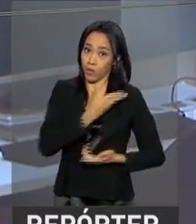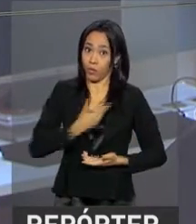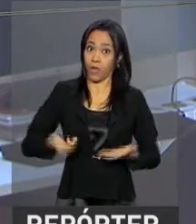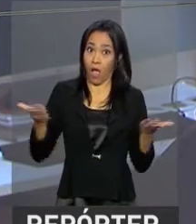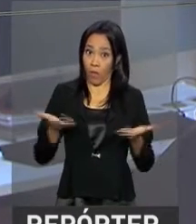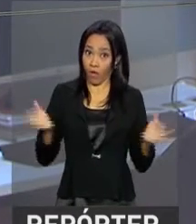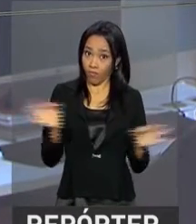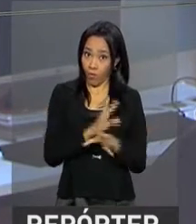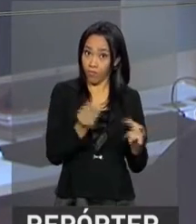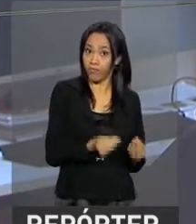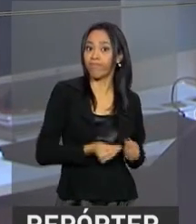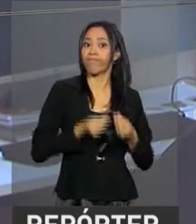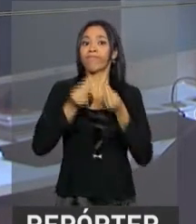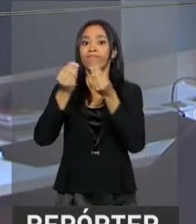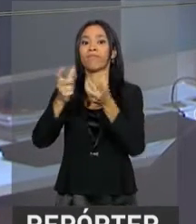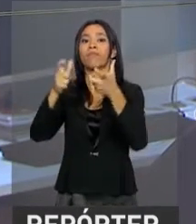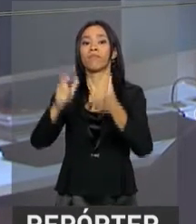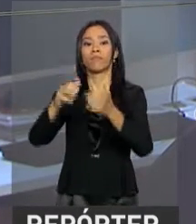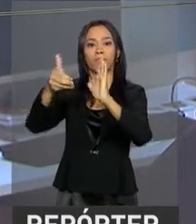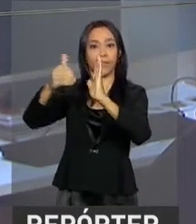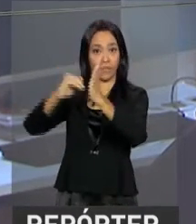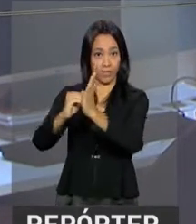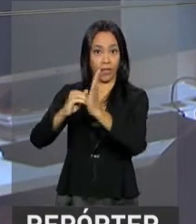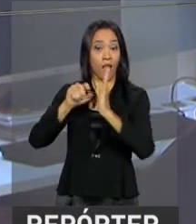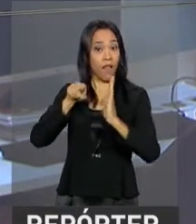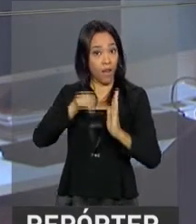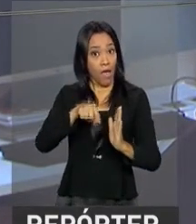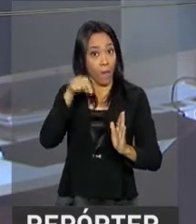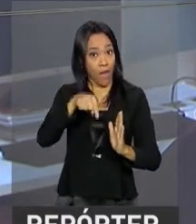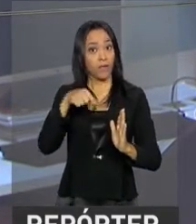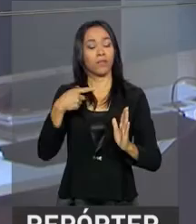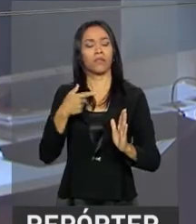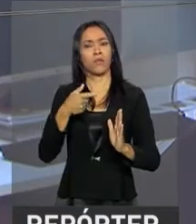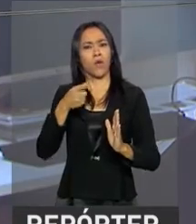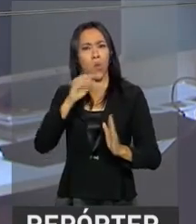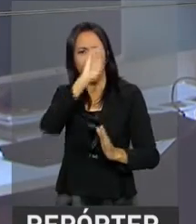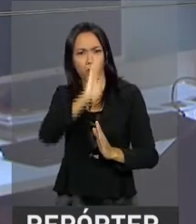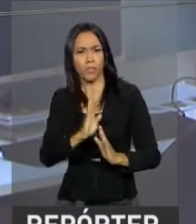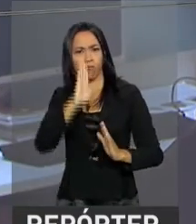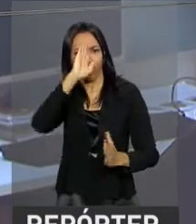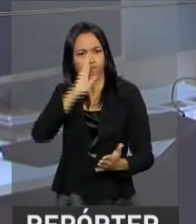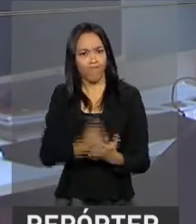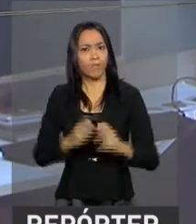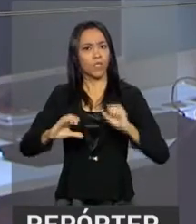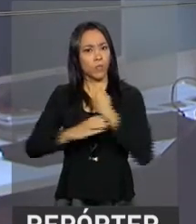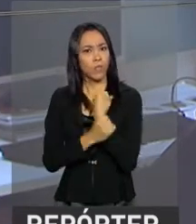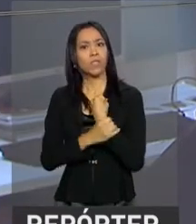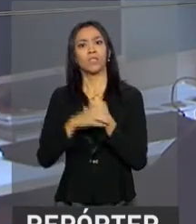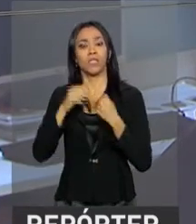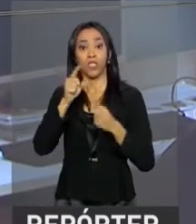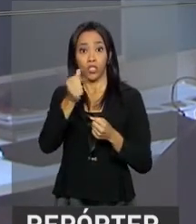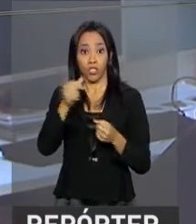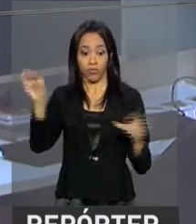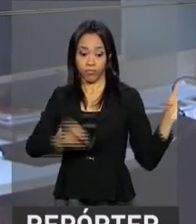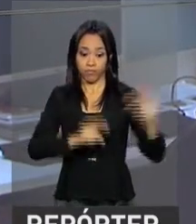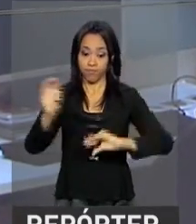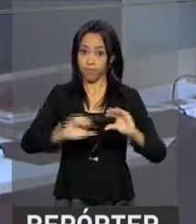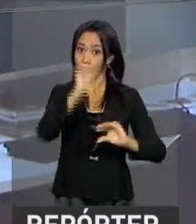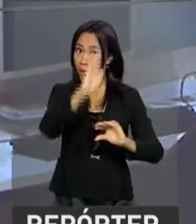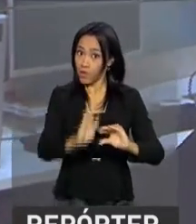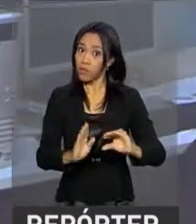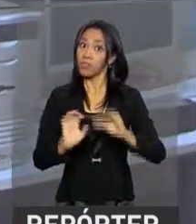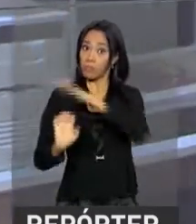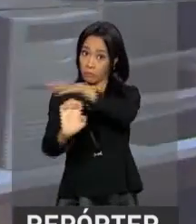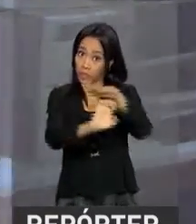senado segundo o governo com essa medida o brasil deve recuperar a credibilidade e atrair investimentos a repórter